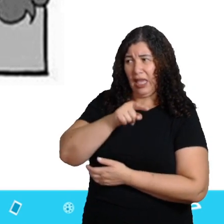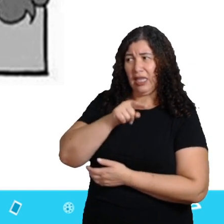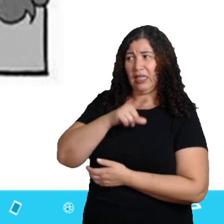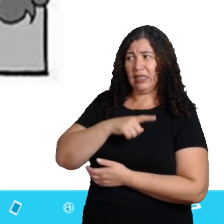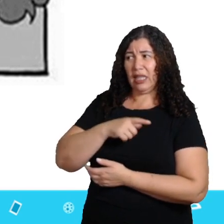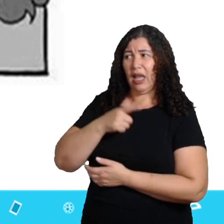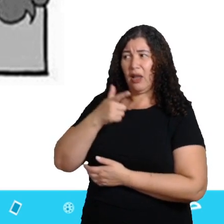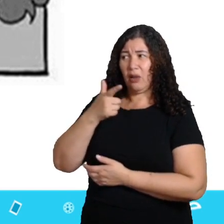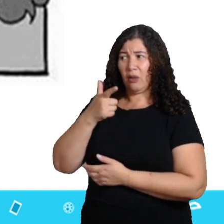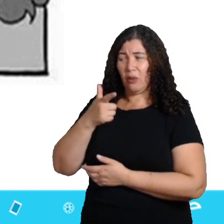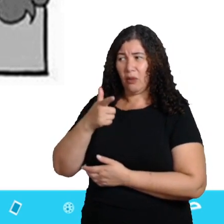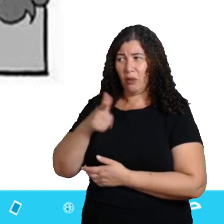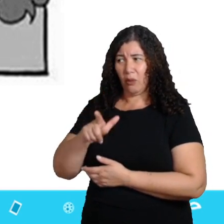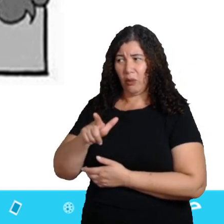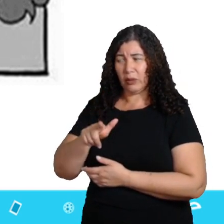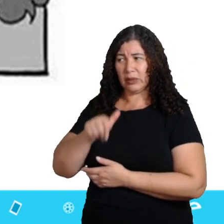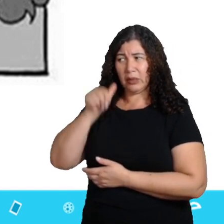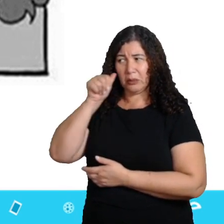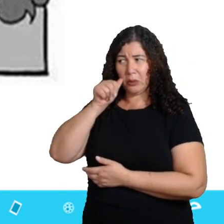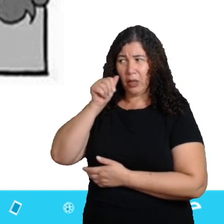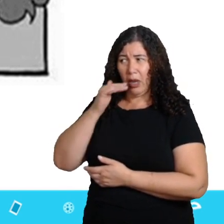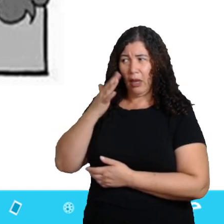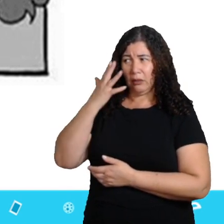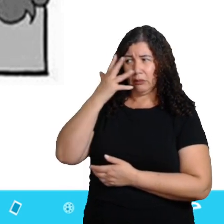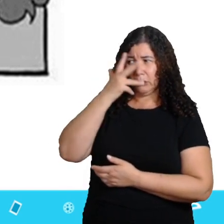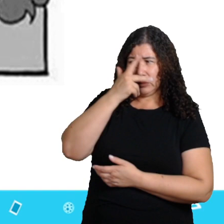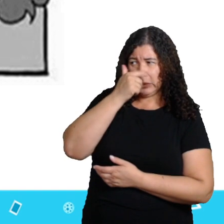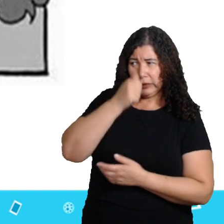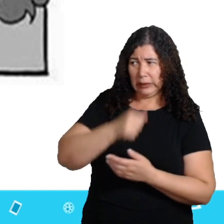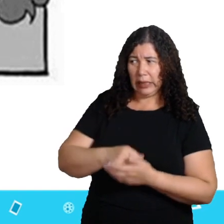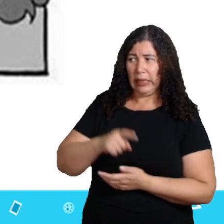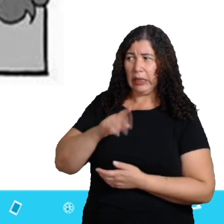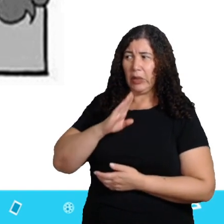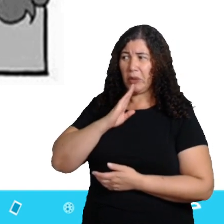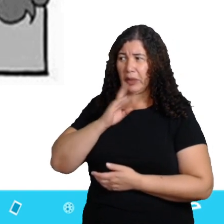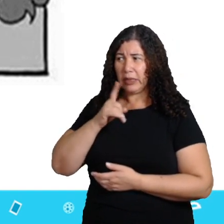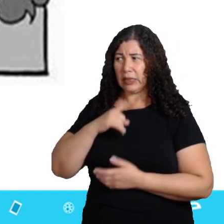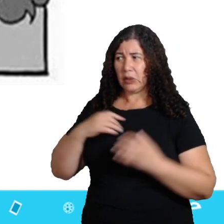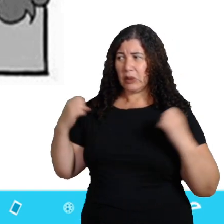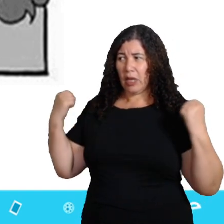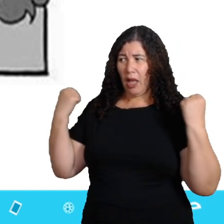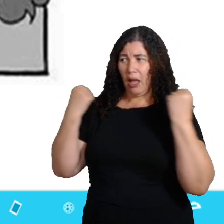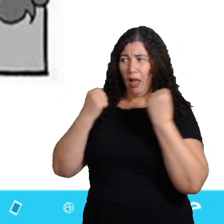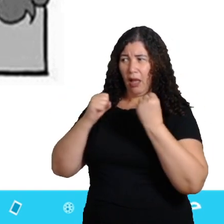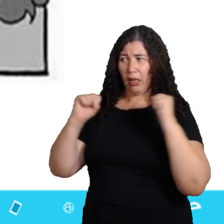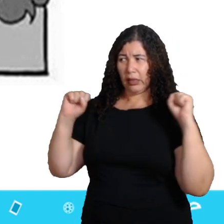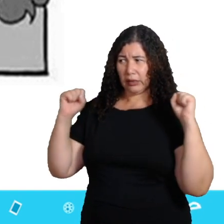uma bonitona que conheceu na academia?